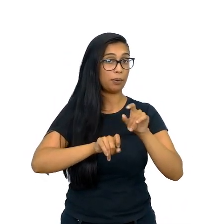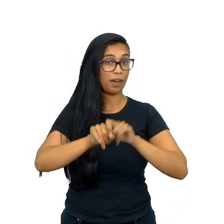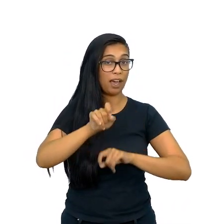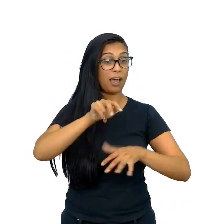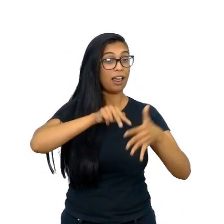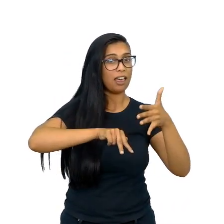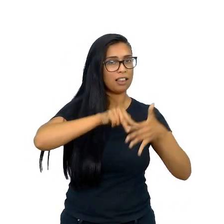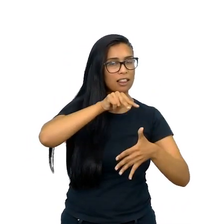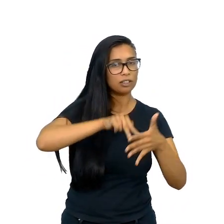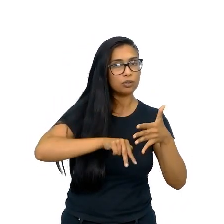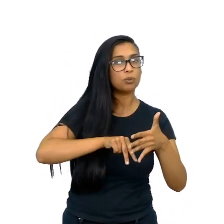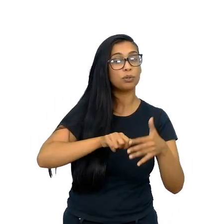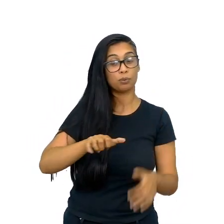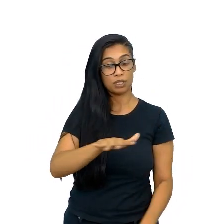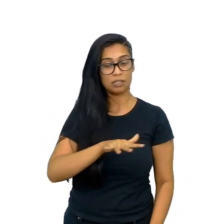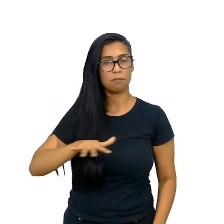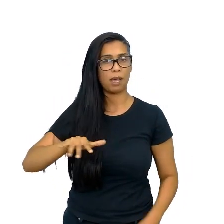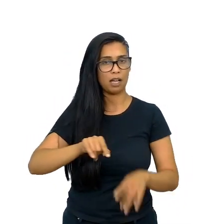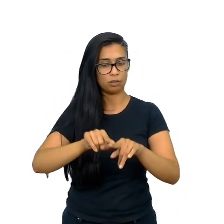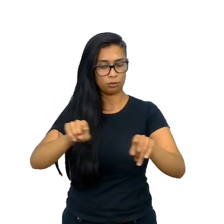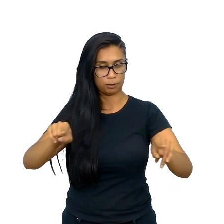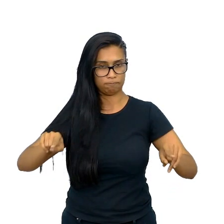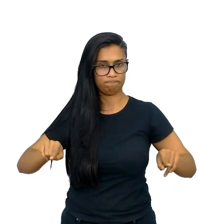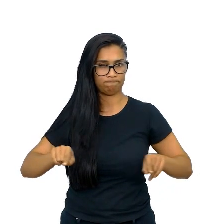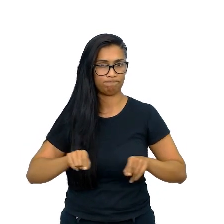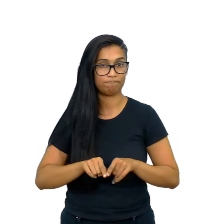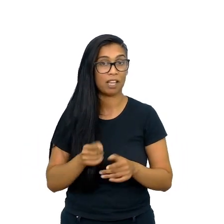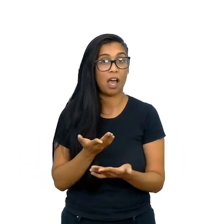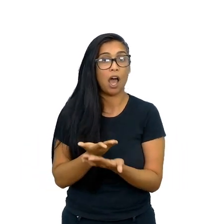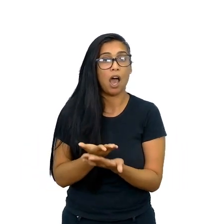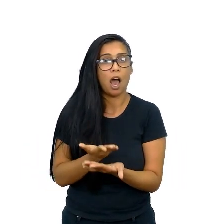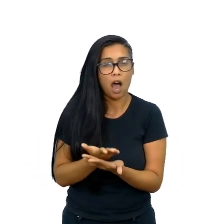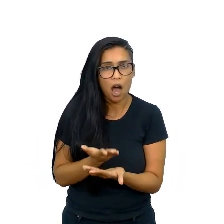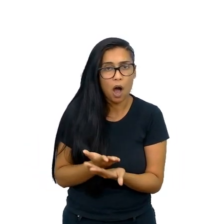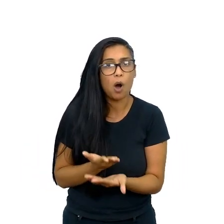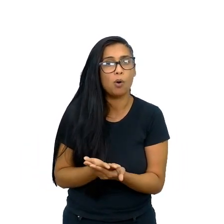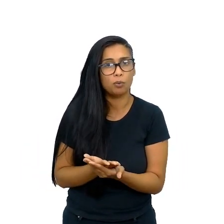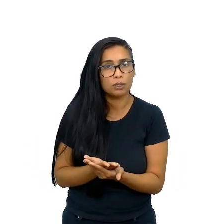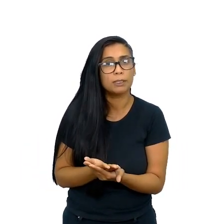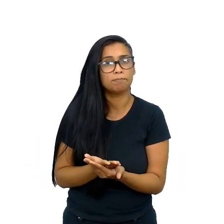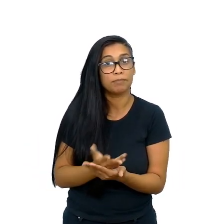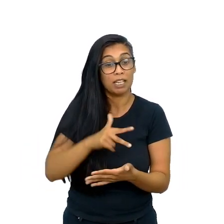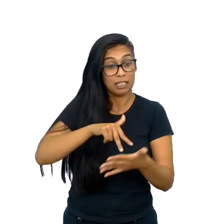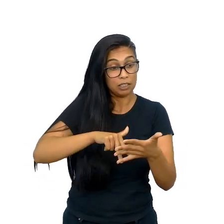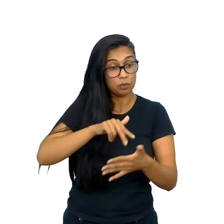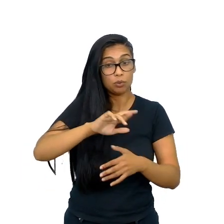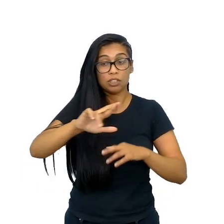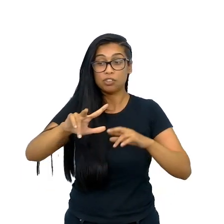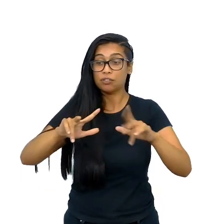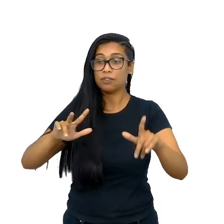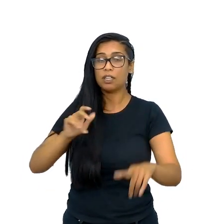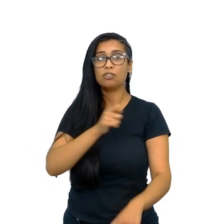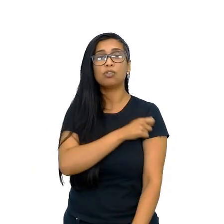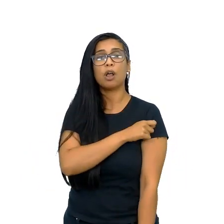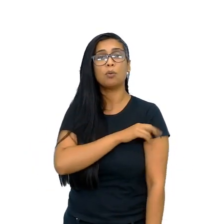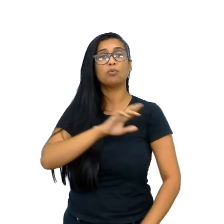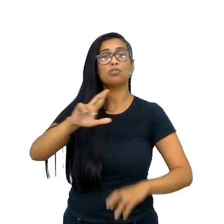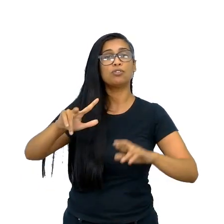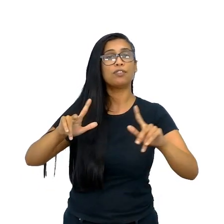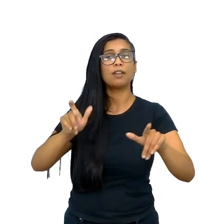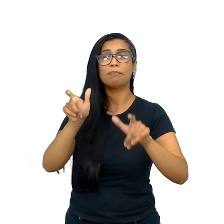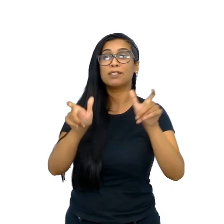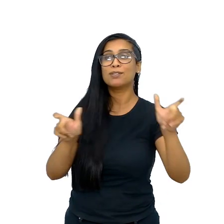uma mesma sala de aula, mas com capacidades leitoras diferentes. Então, é conhecer essa escala de nível de